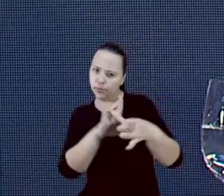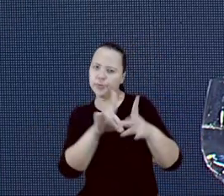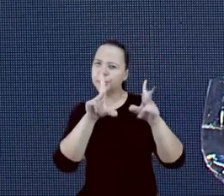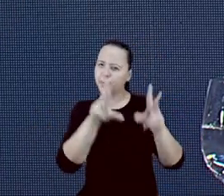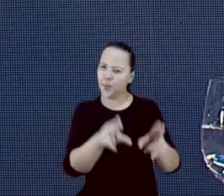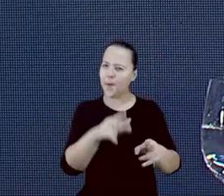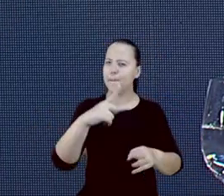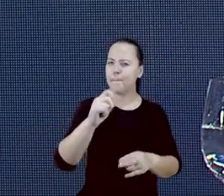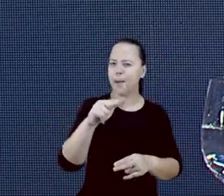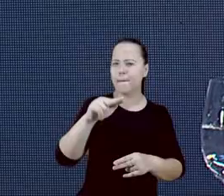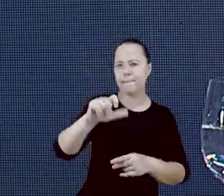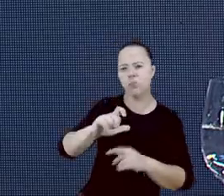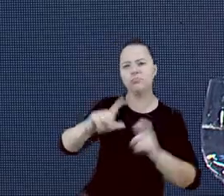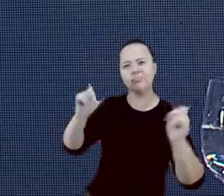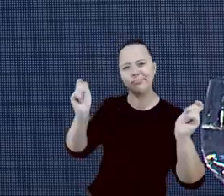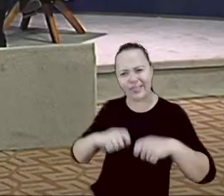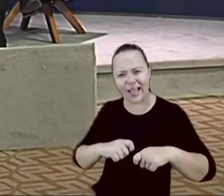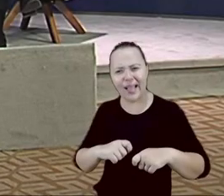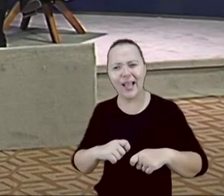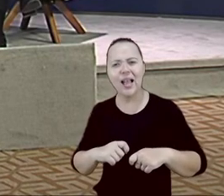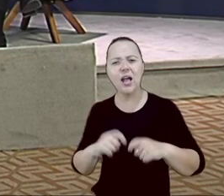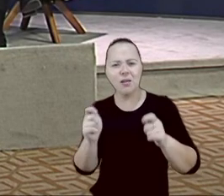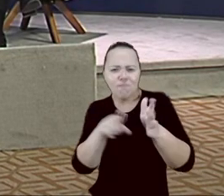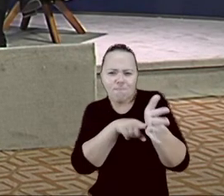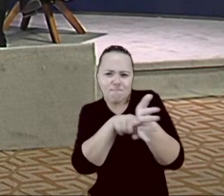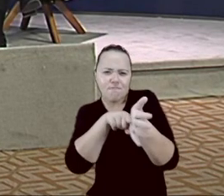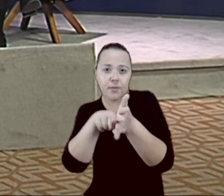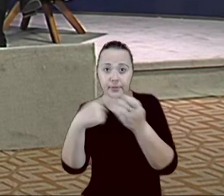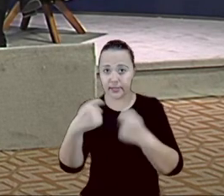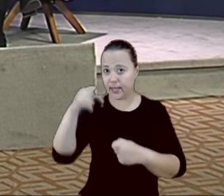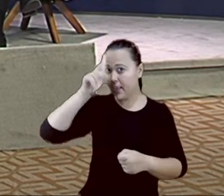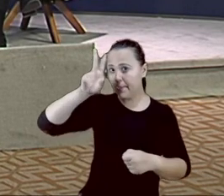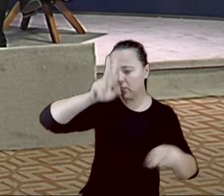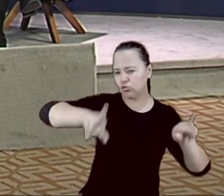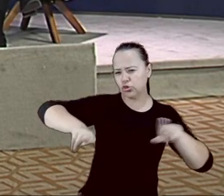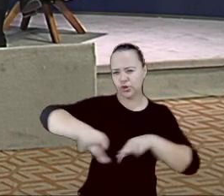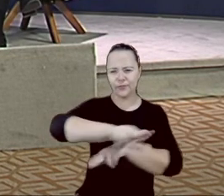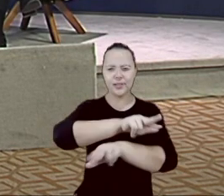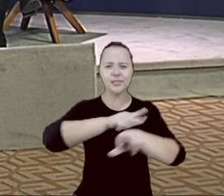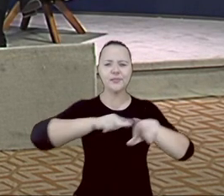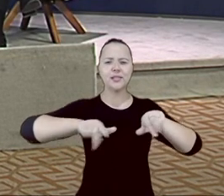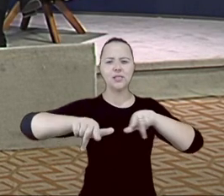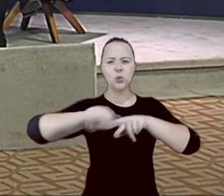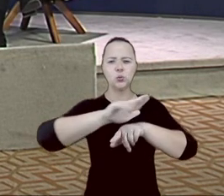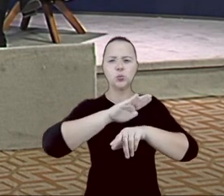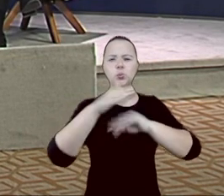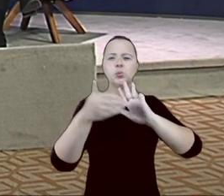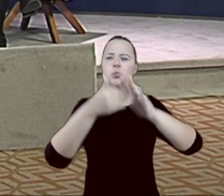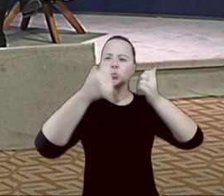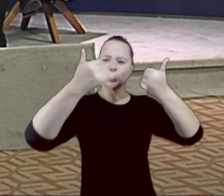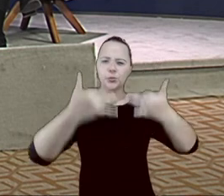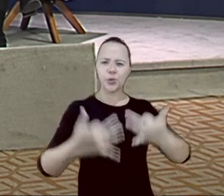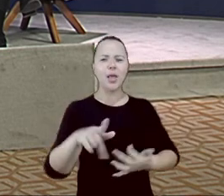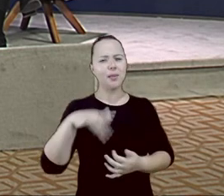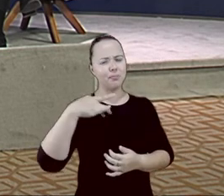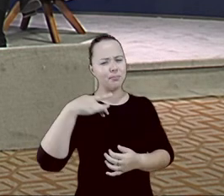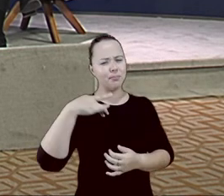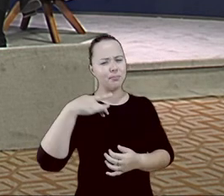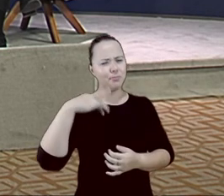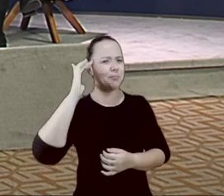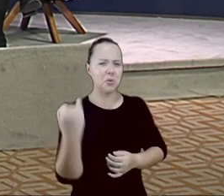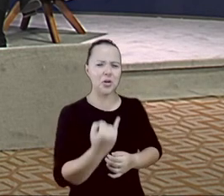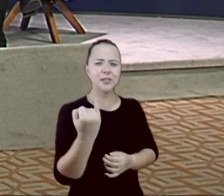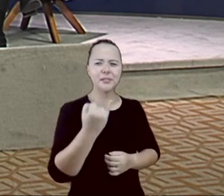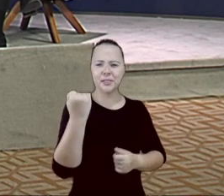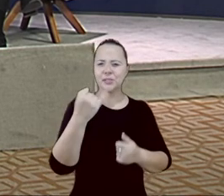nele e lembrar sempre de diversificação todos esses pontos Acho que são muito importantes em um evento como esse